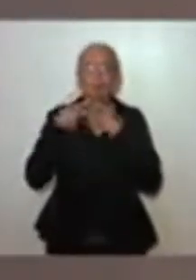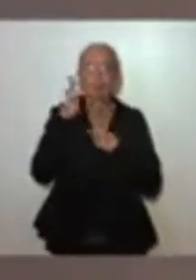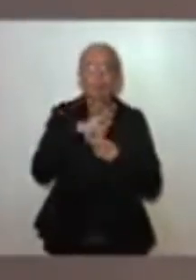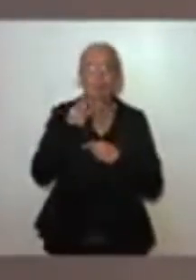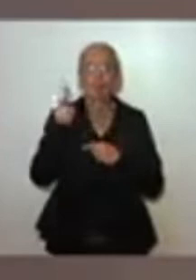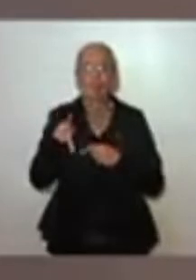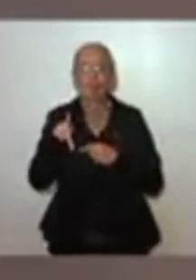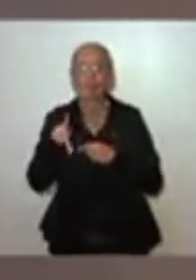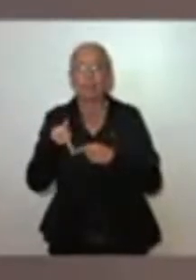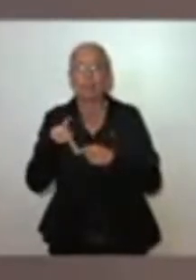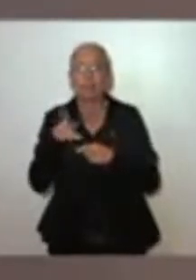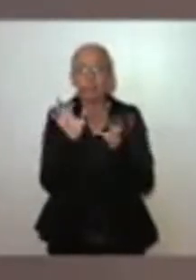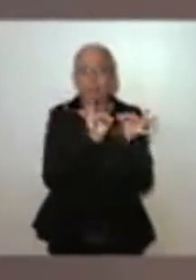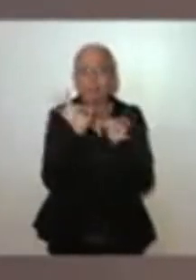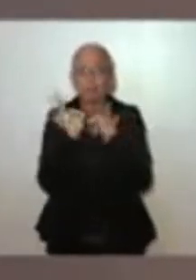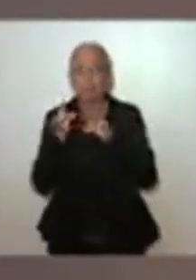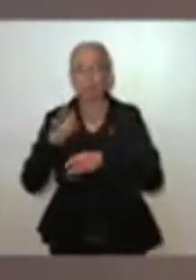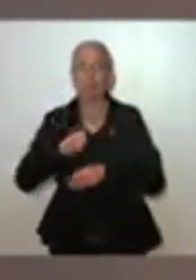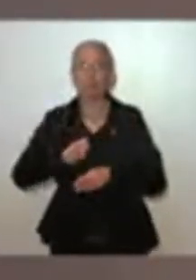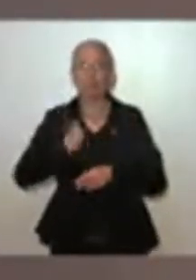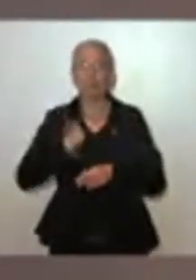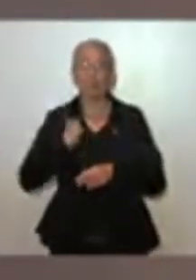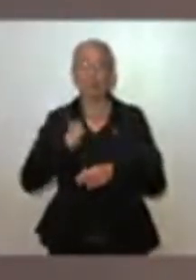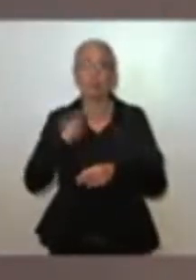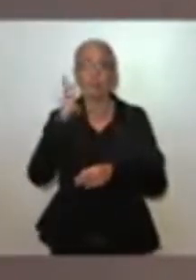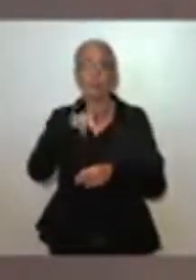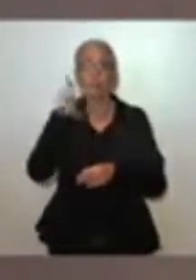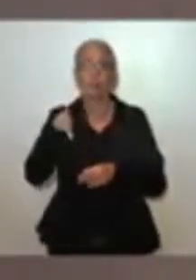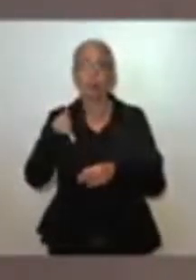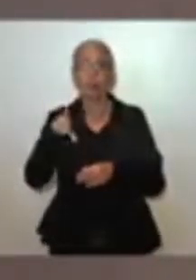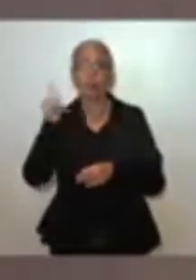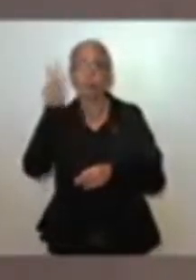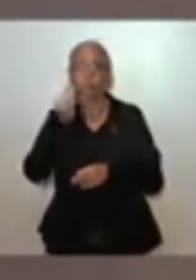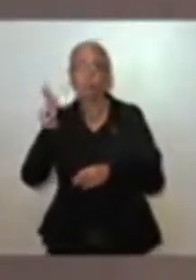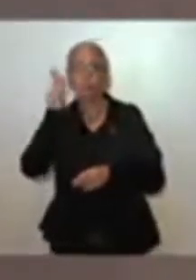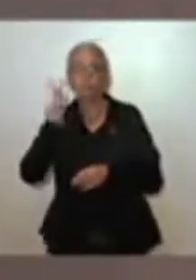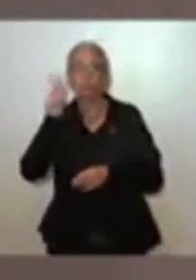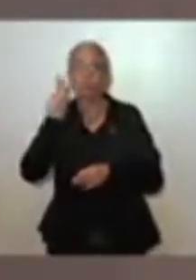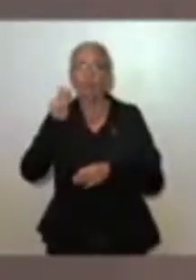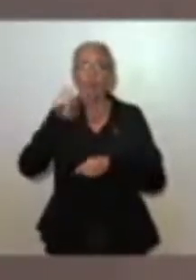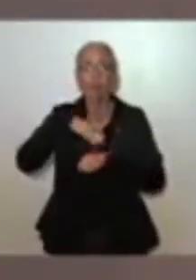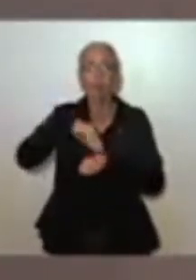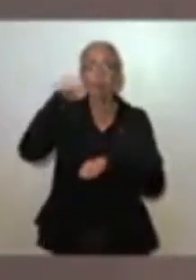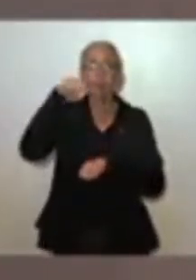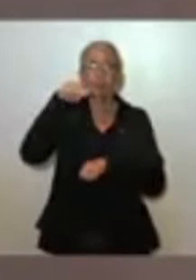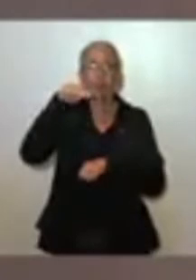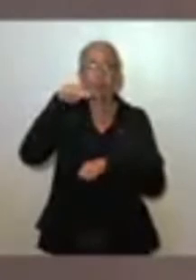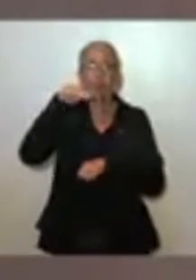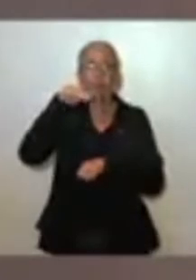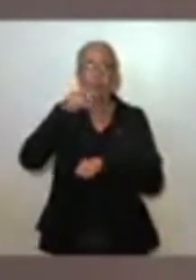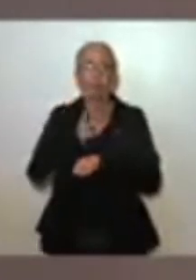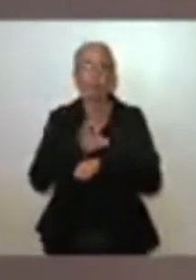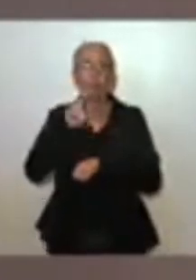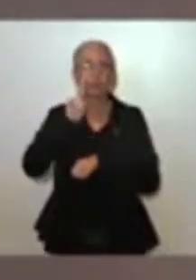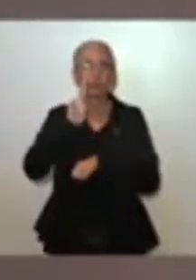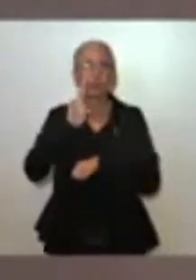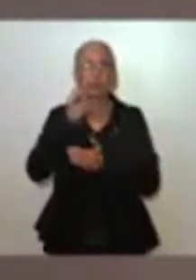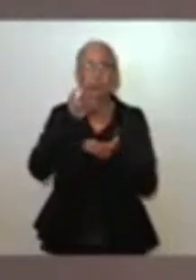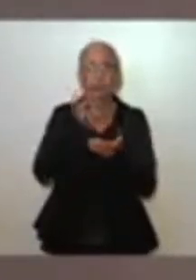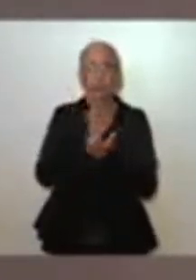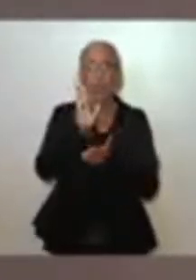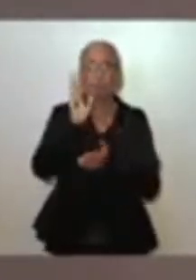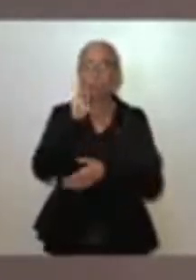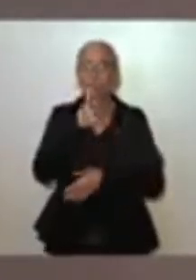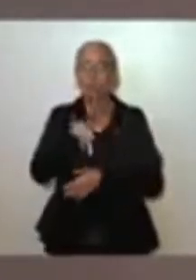a me preparar para isso depois fiz a faculdade fiz mestrado fiz doutorado fiz os concursos para